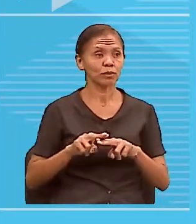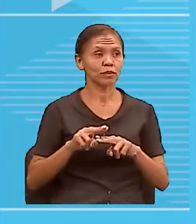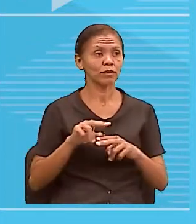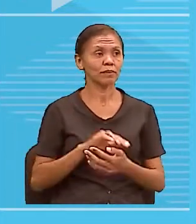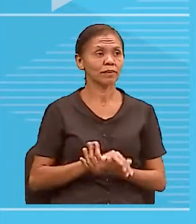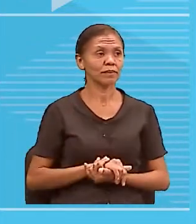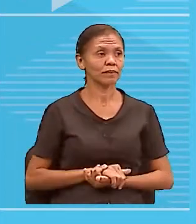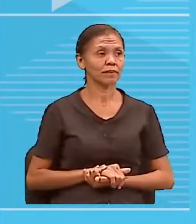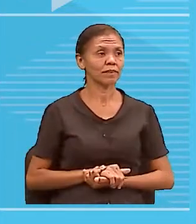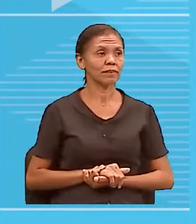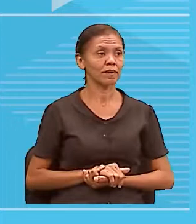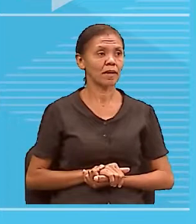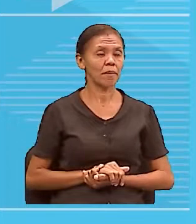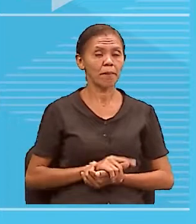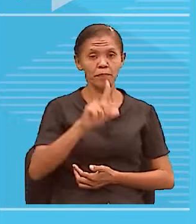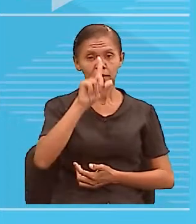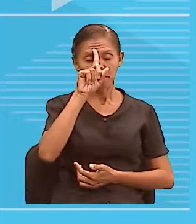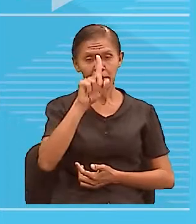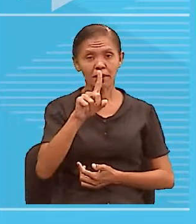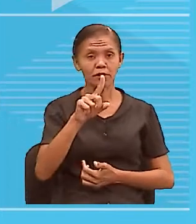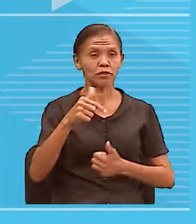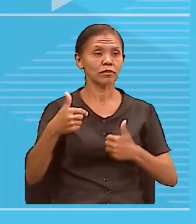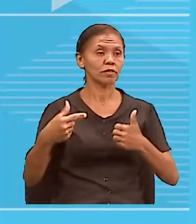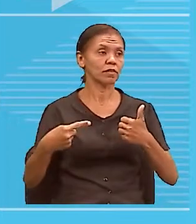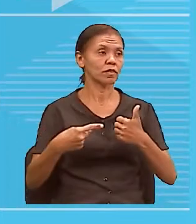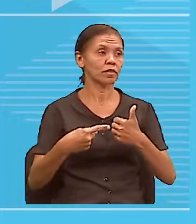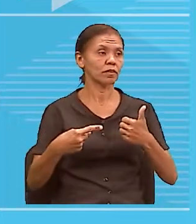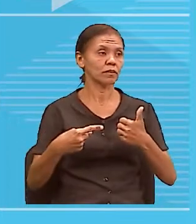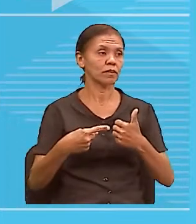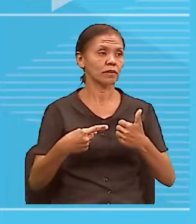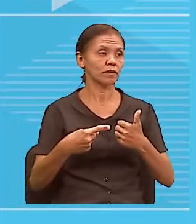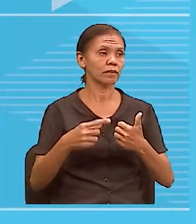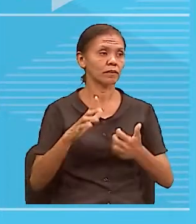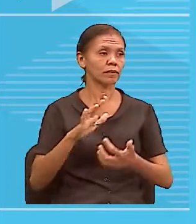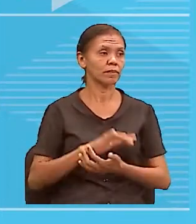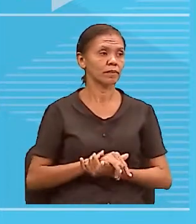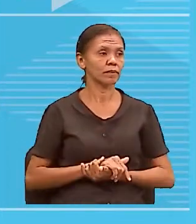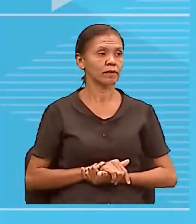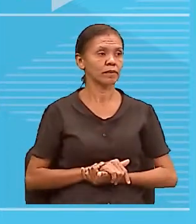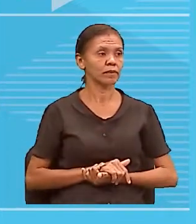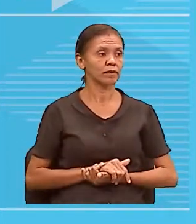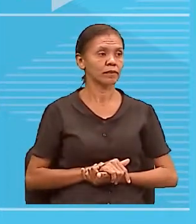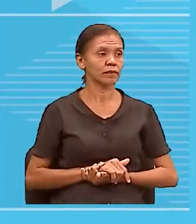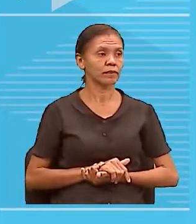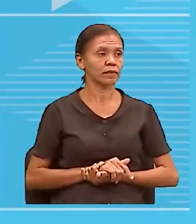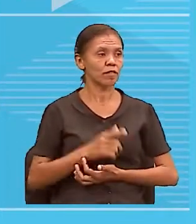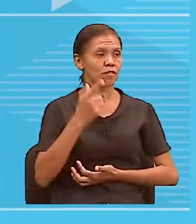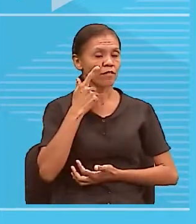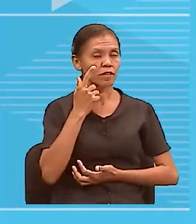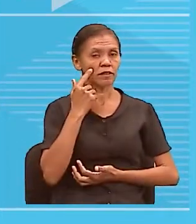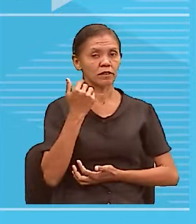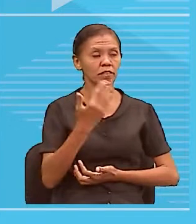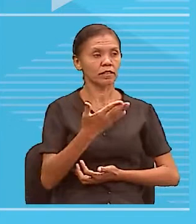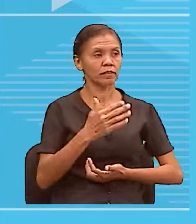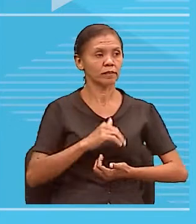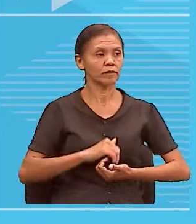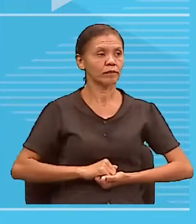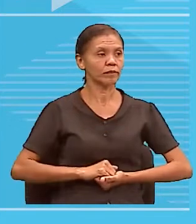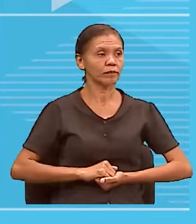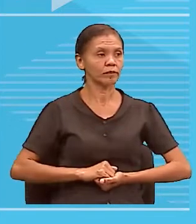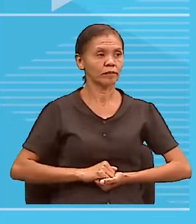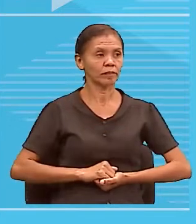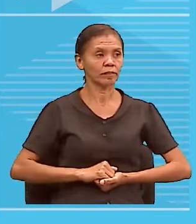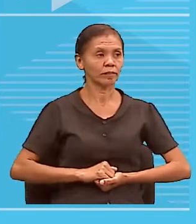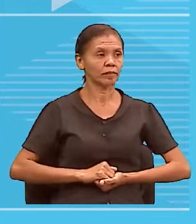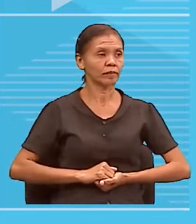né lá para segunda pessoa tu deriva do presente do indicativo de o estúdio do